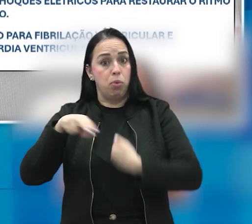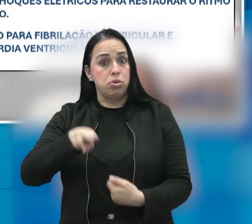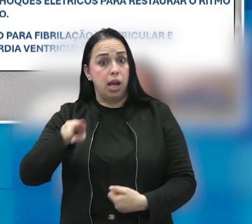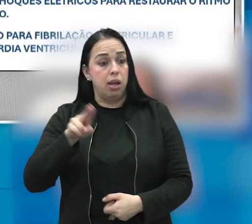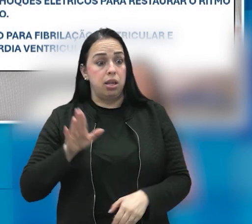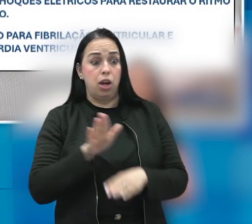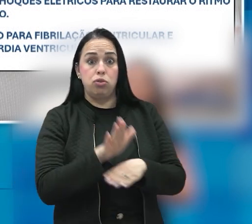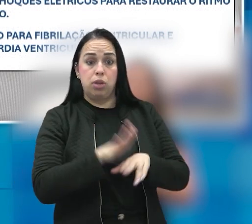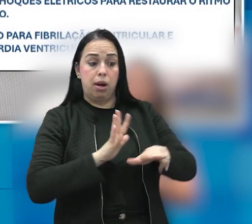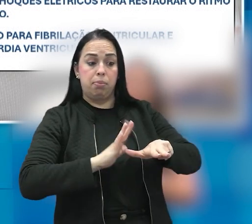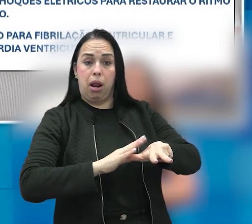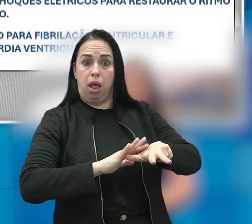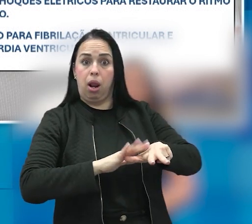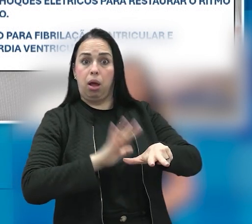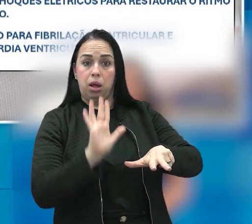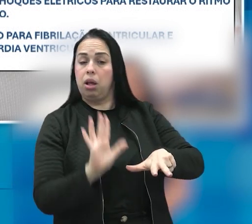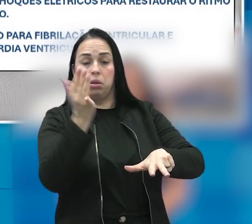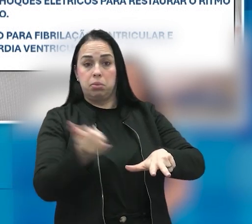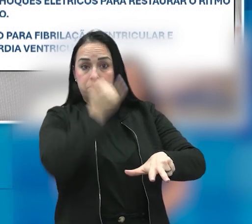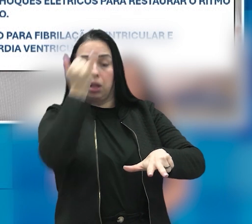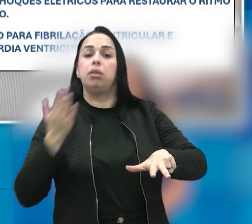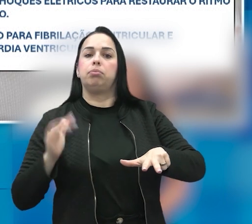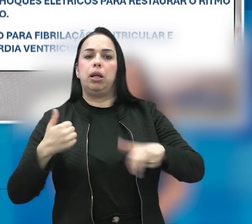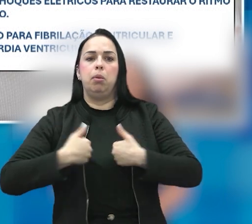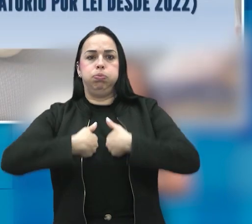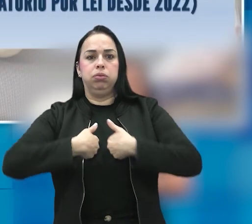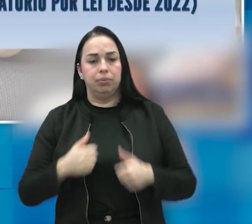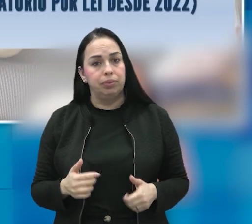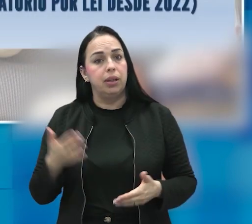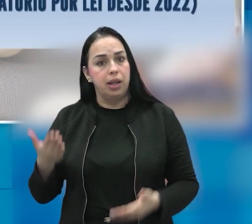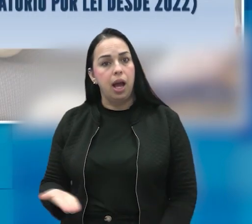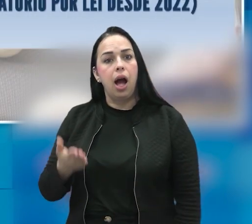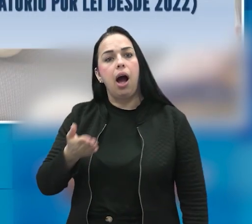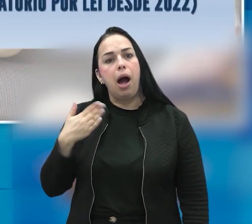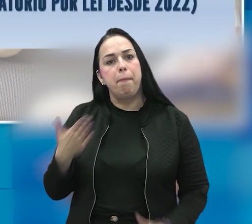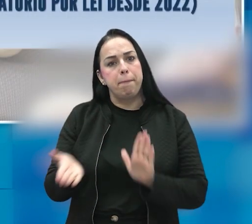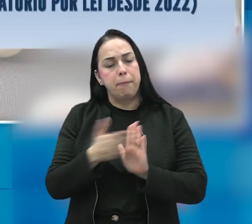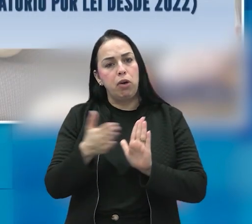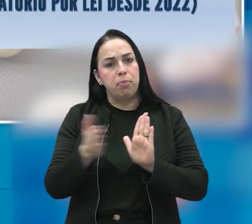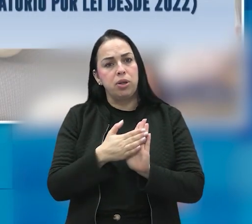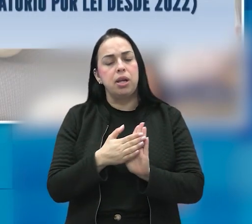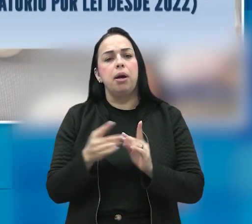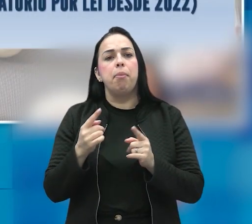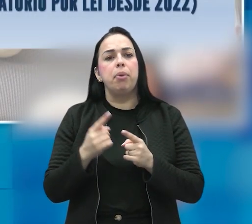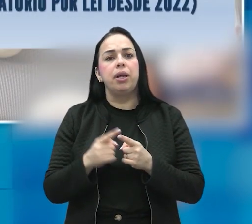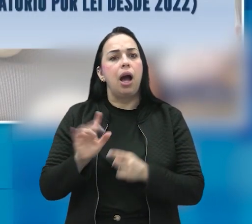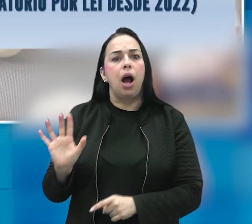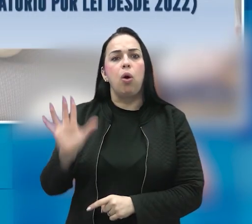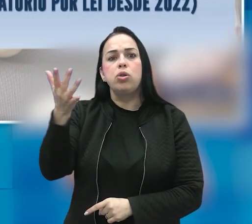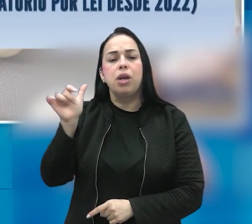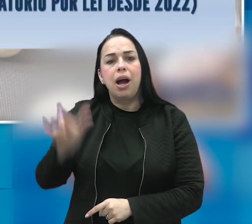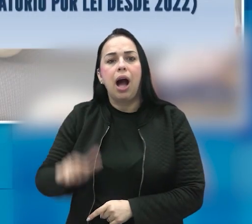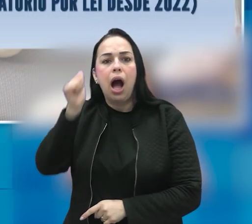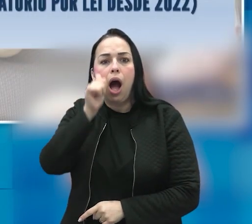automáticos para auxiliar alunos que tiverem algum mal súbito. Segundo o Renato, a proposta foi motivada pela morte